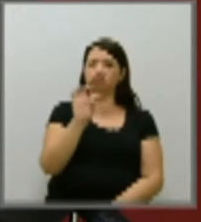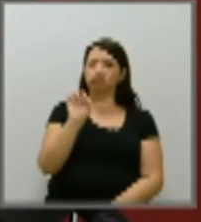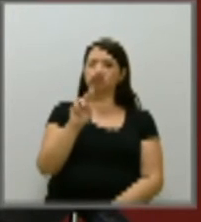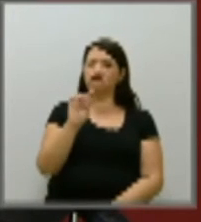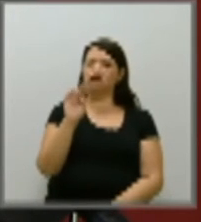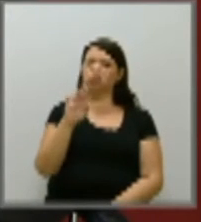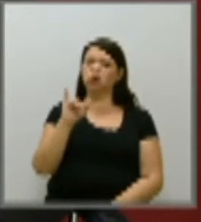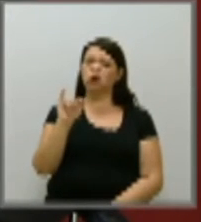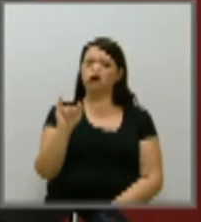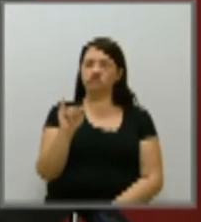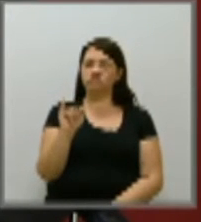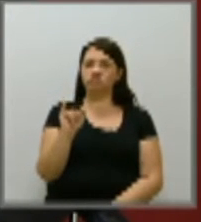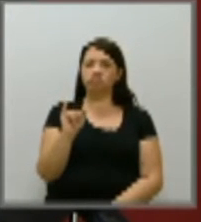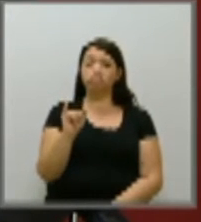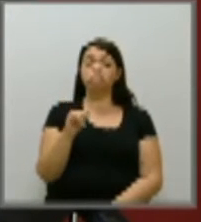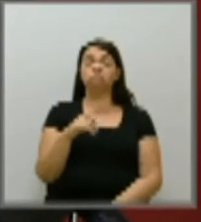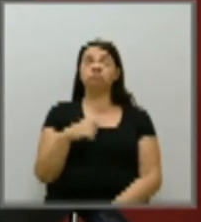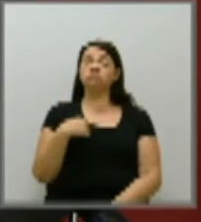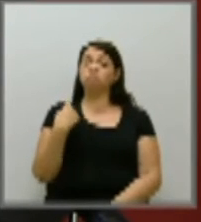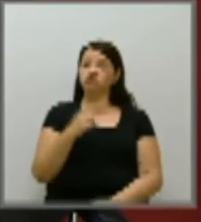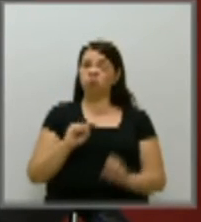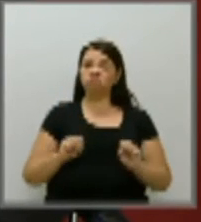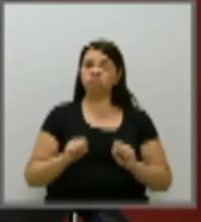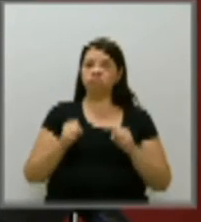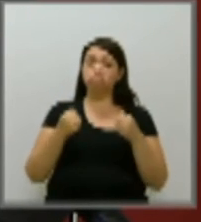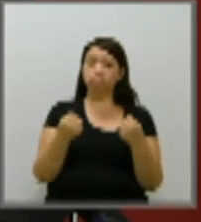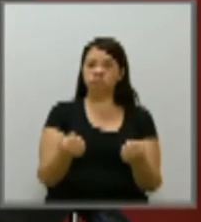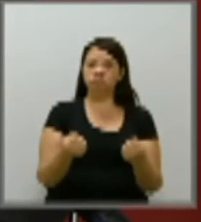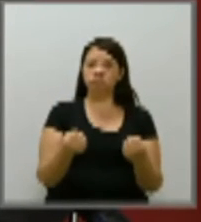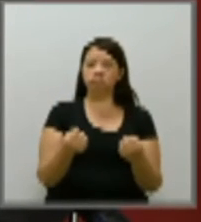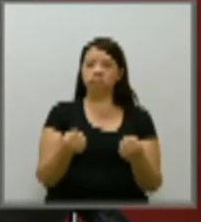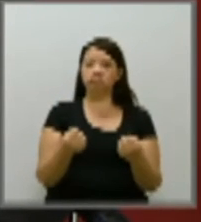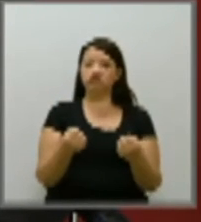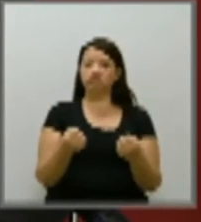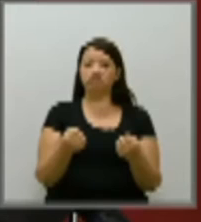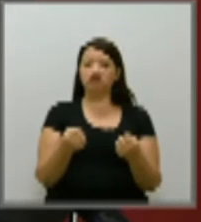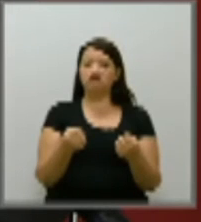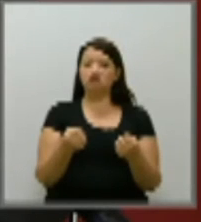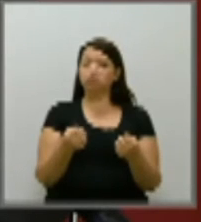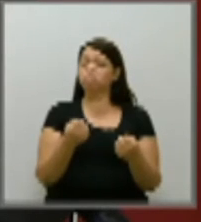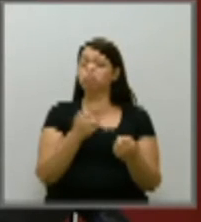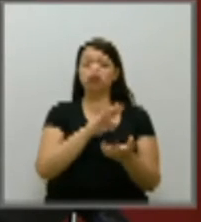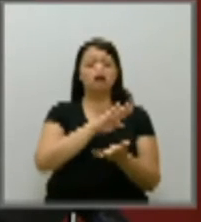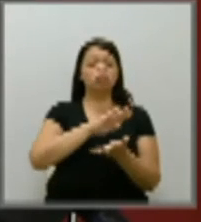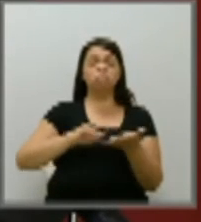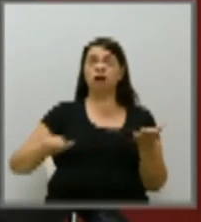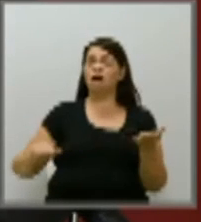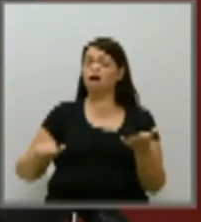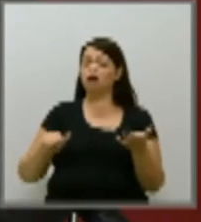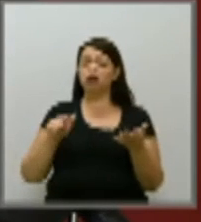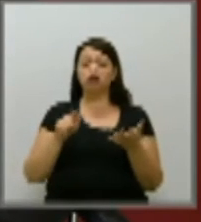E nós internamente defendemos que devemos sair imediatamente desse governo inescrupuloso.